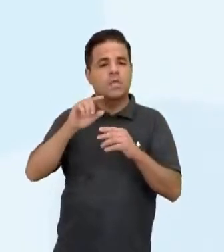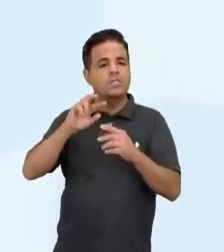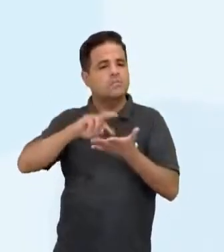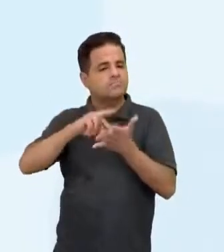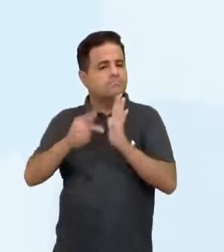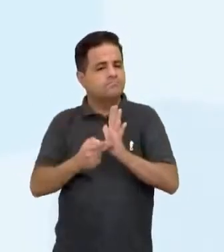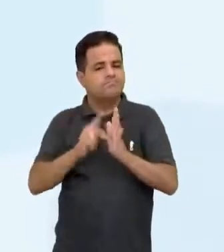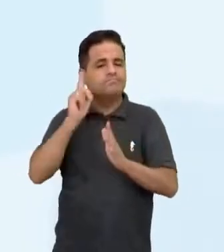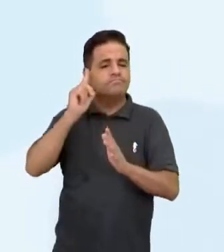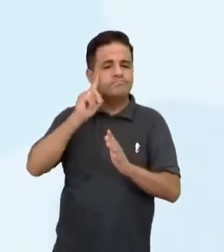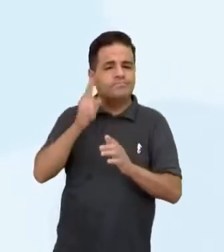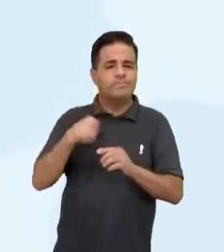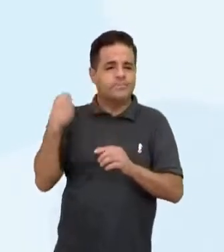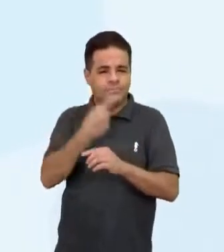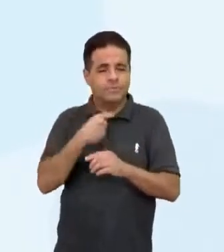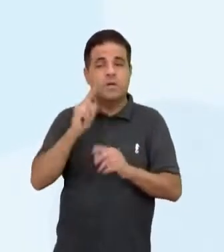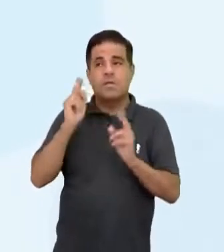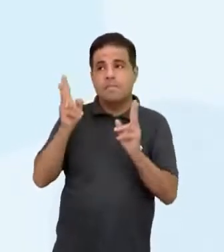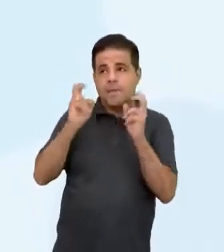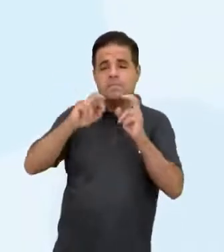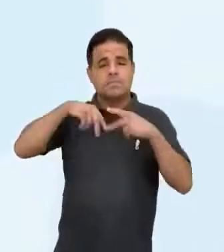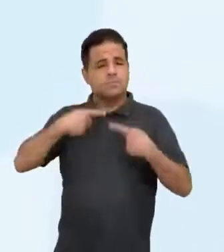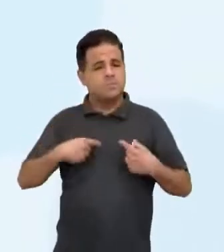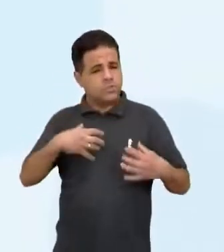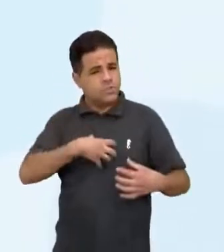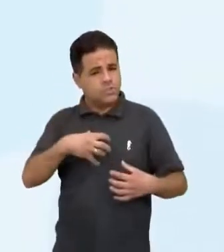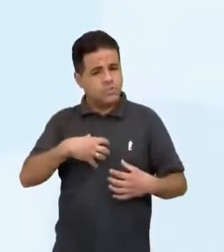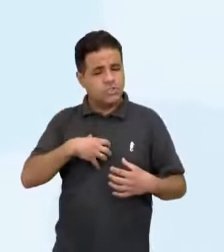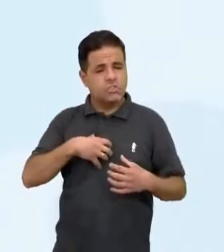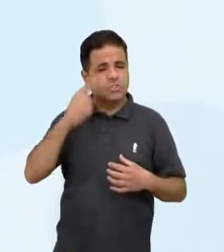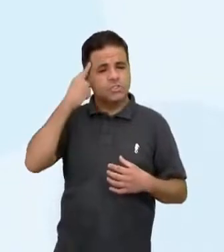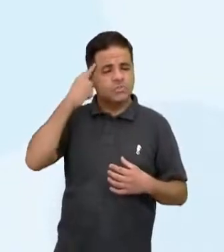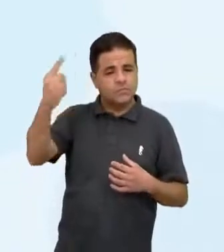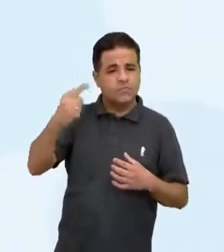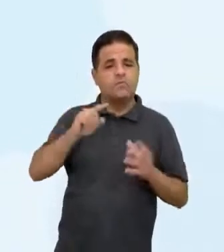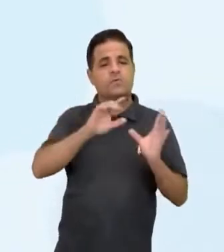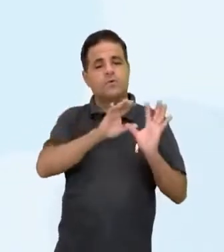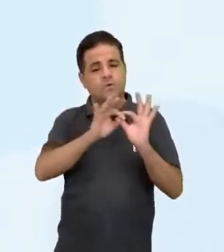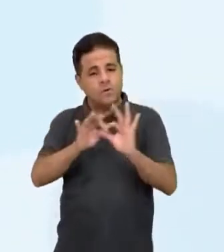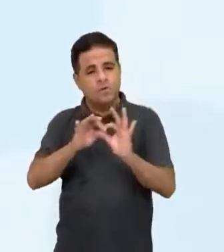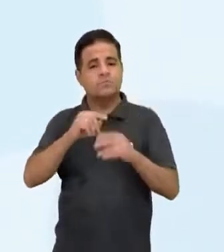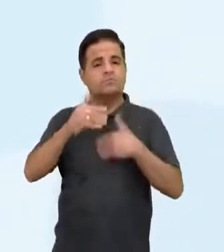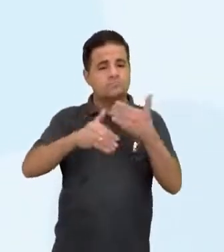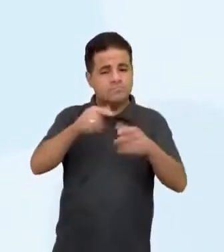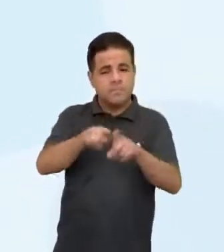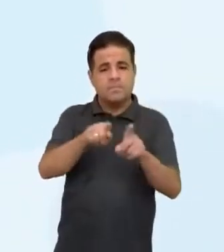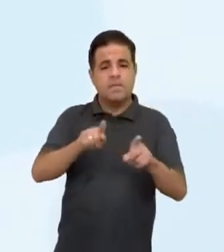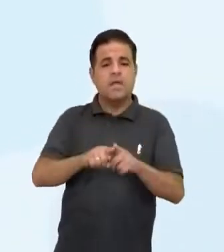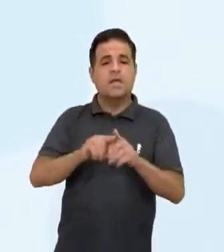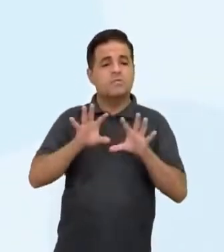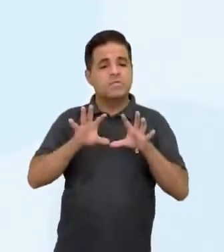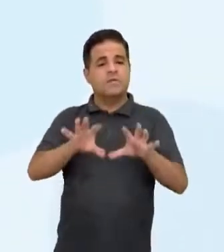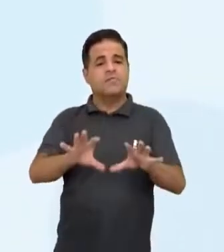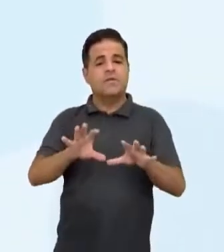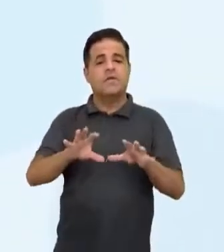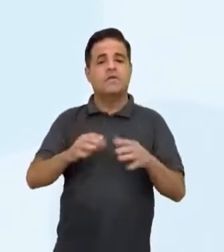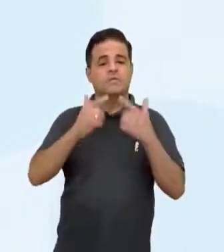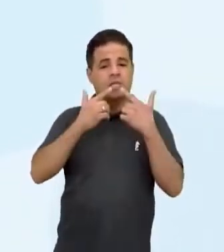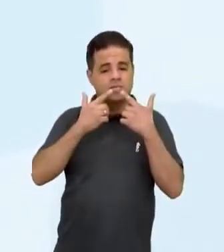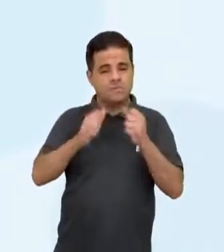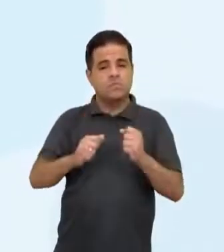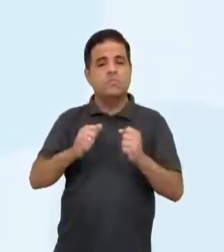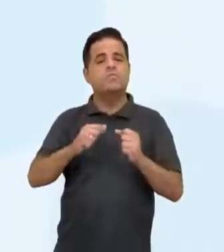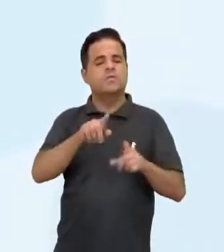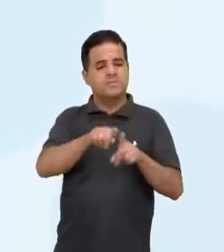cotidiano. Objetivo, reconhecer o sentido conotativo e, consequentemente, os efeitos das figuras